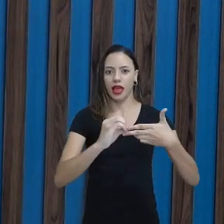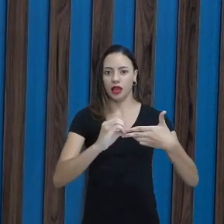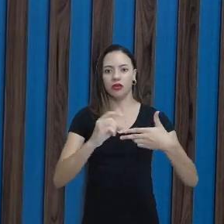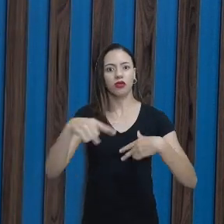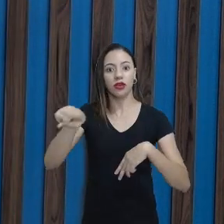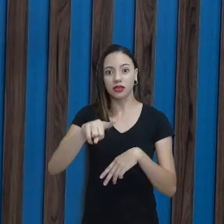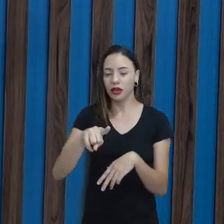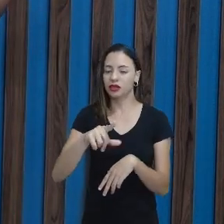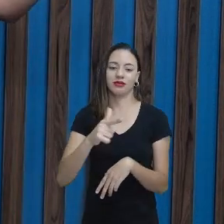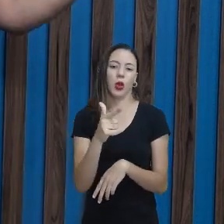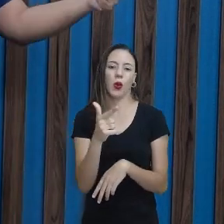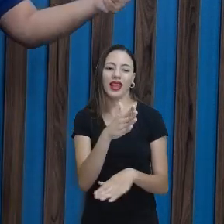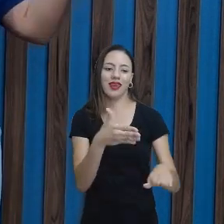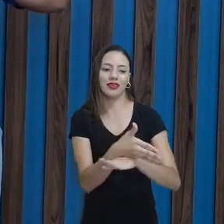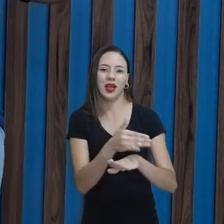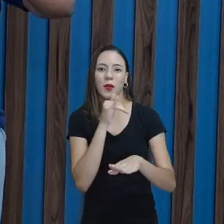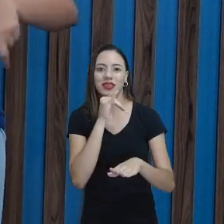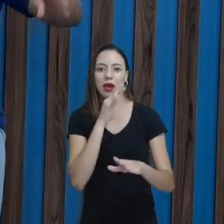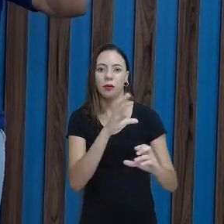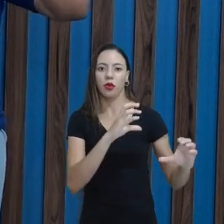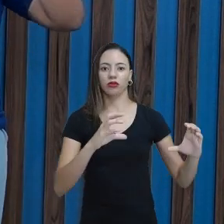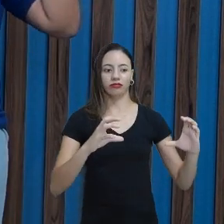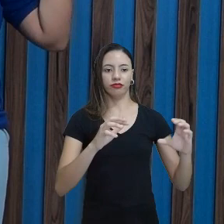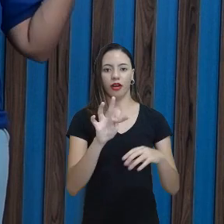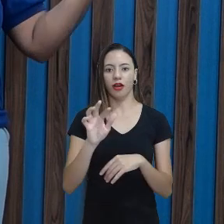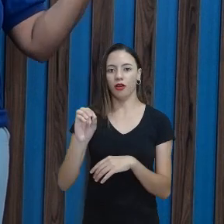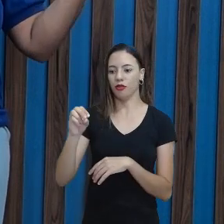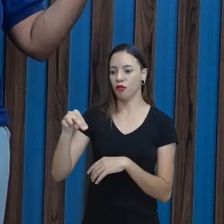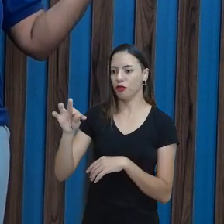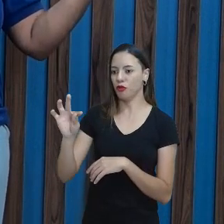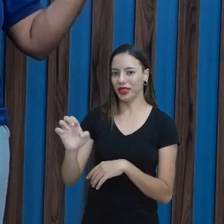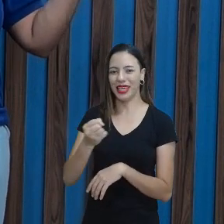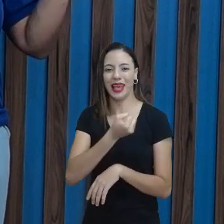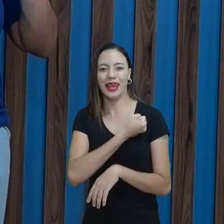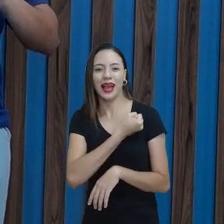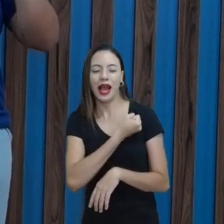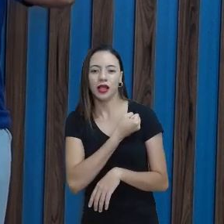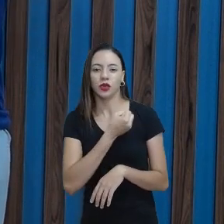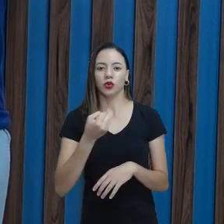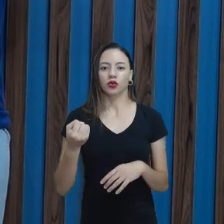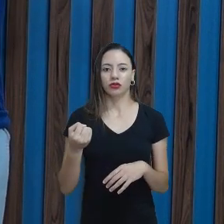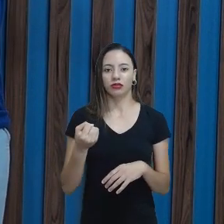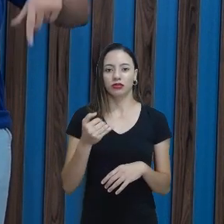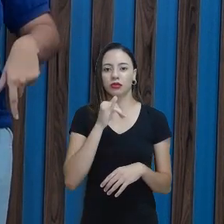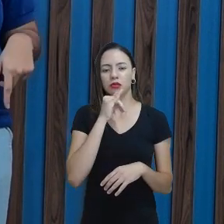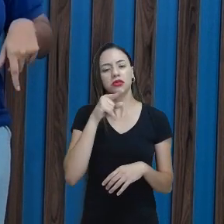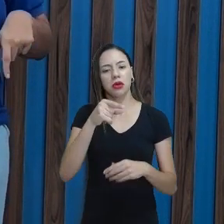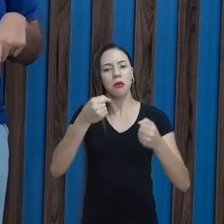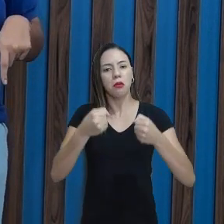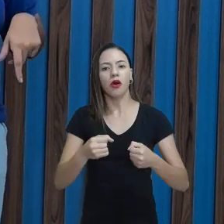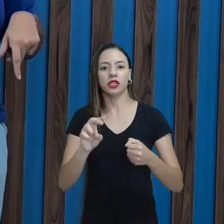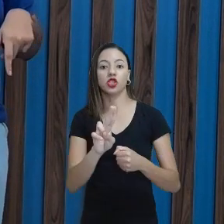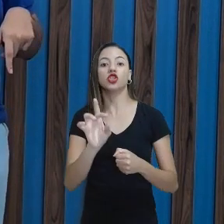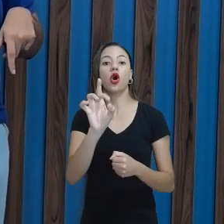né? Com data, com ano, mas vocês precisam citar o nome. Pode dizer, segundo Sócrates,